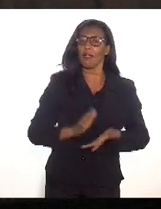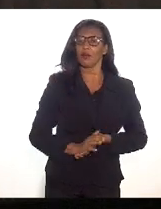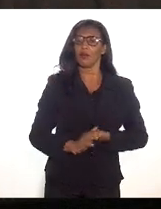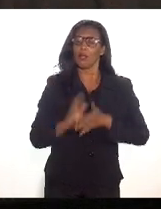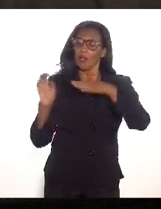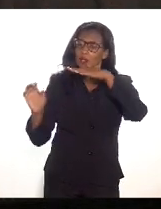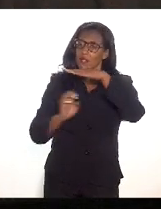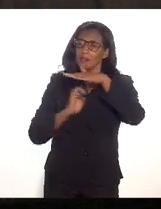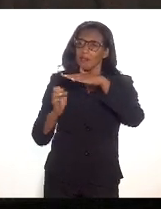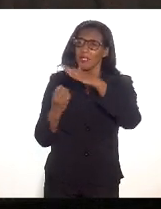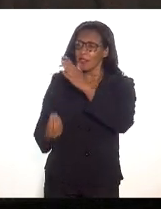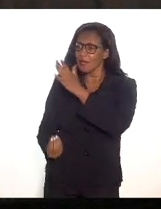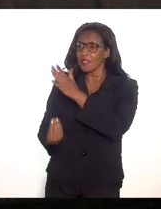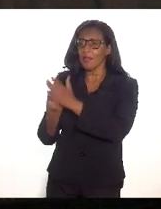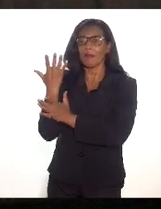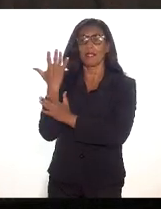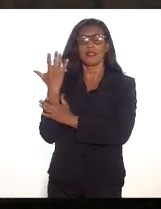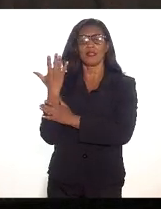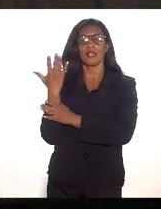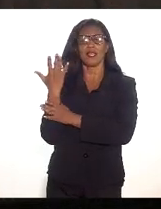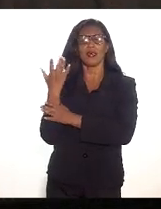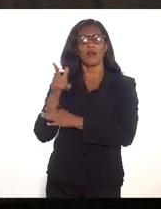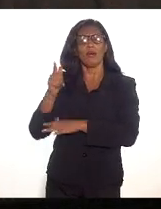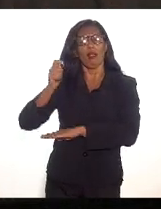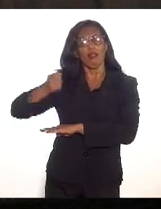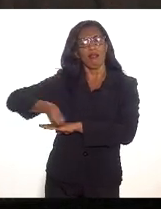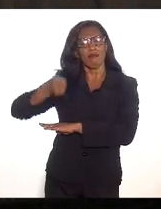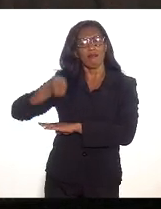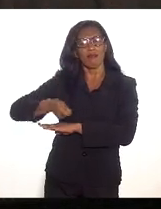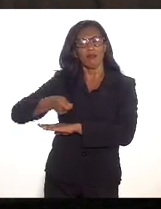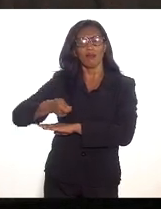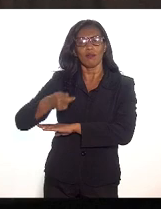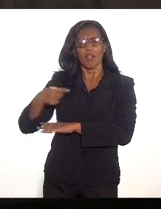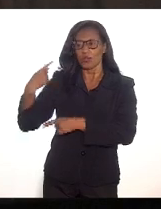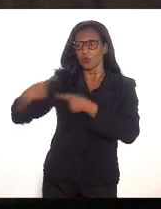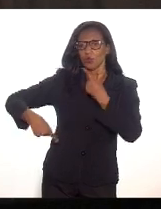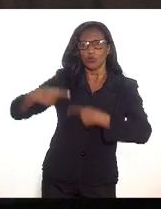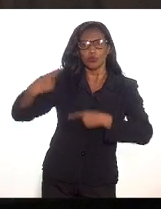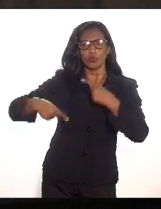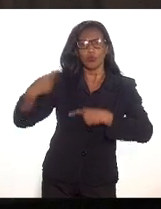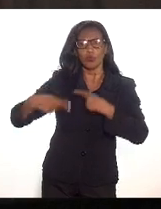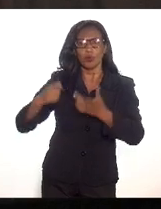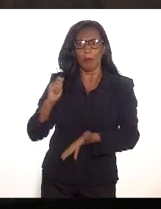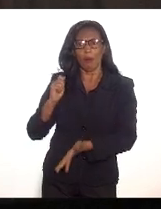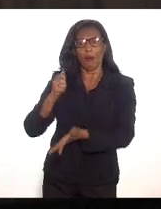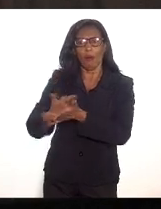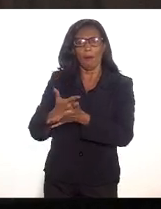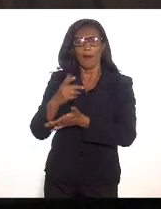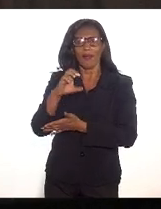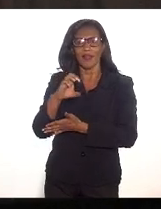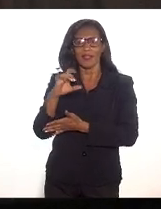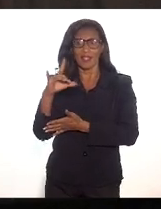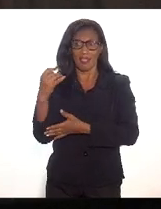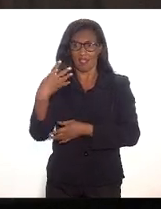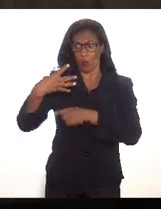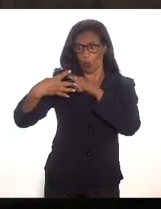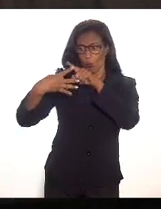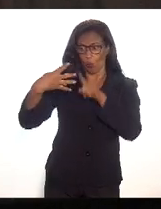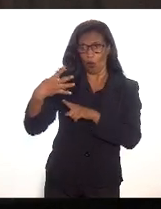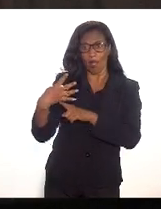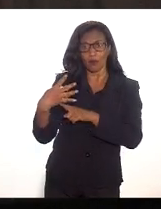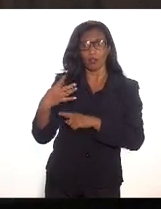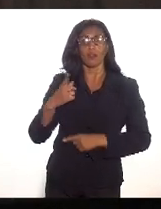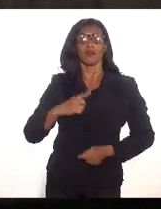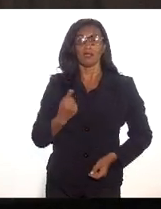empresas que apareceram para fazer parte do leilão, na disputa, que na verdade são quatro, teve